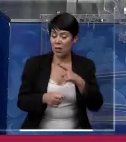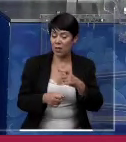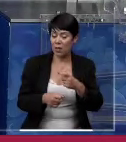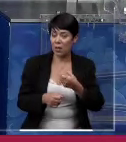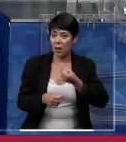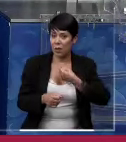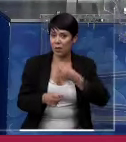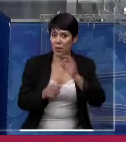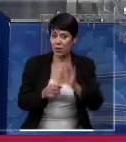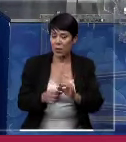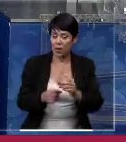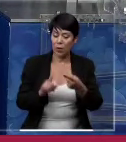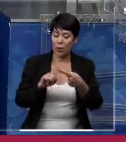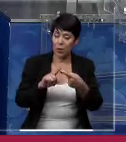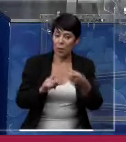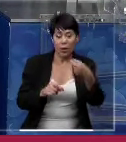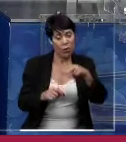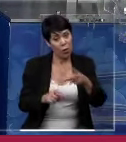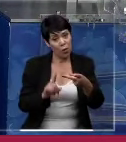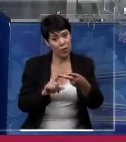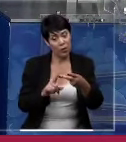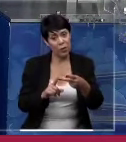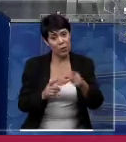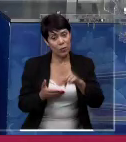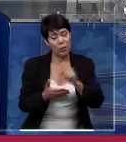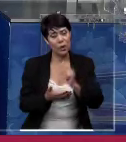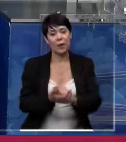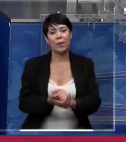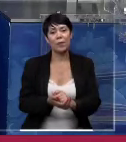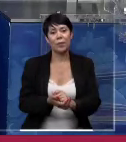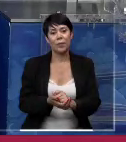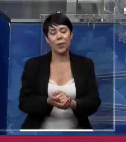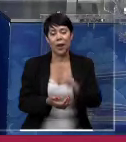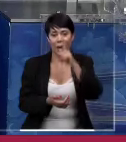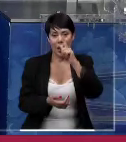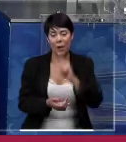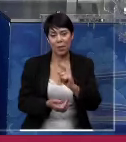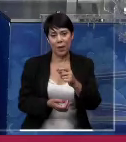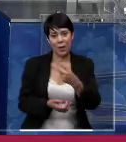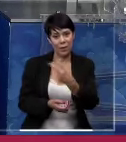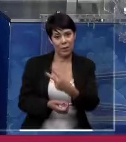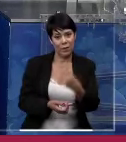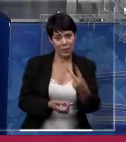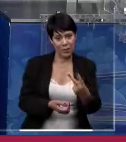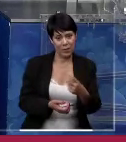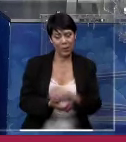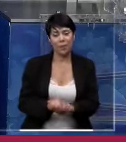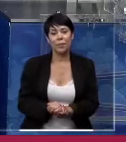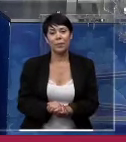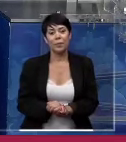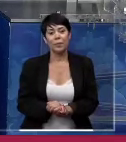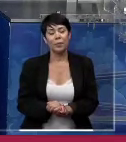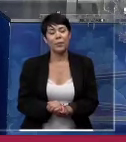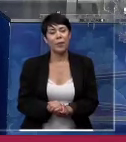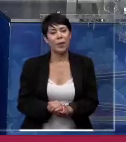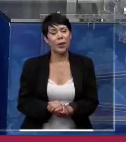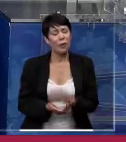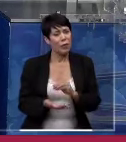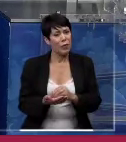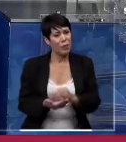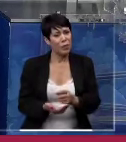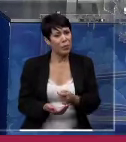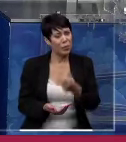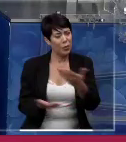no primeiro quanto no segundo sorteio. Bola amarela, número 22. Amarela, 22. Agora falta pouco,